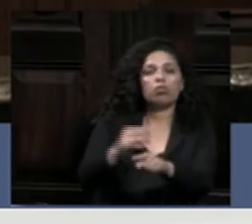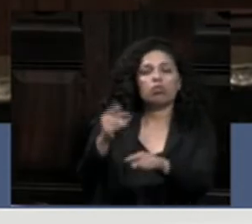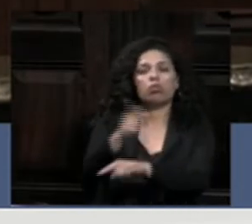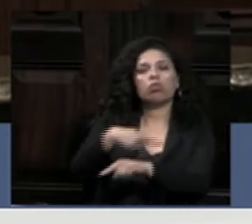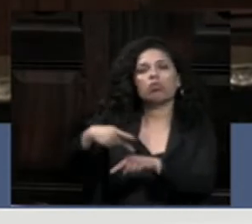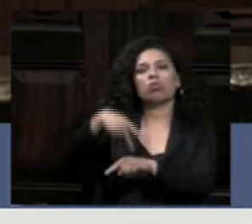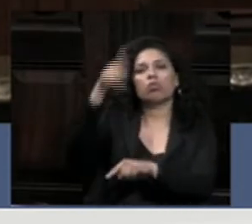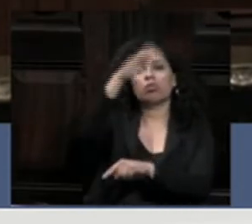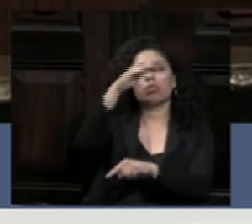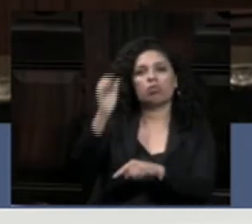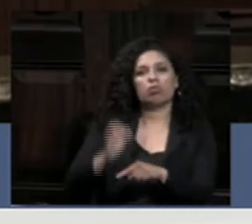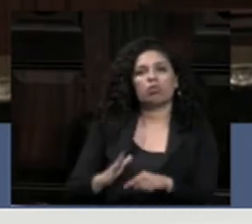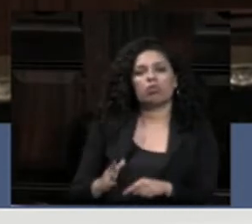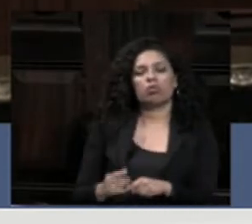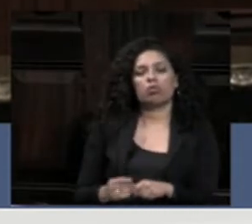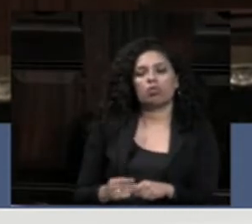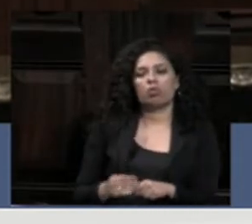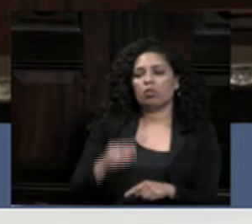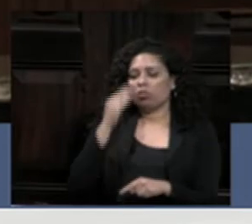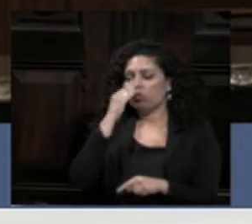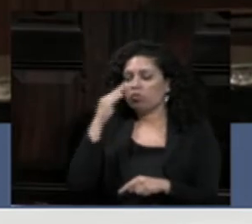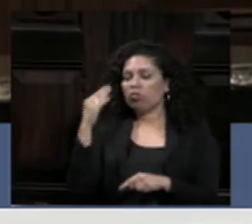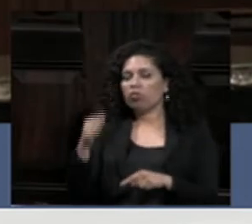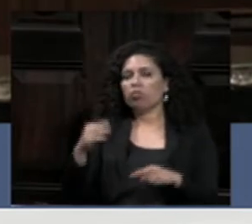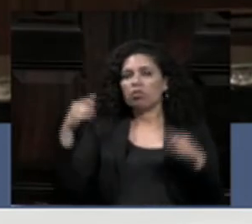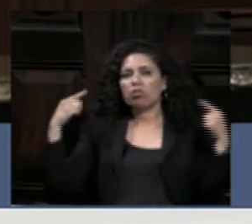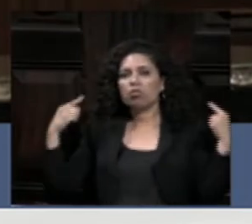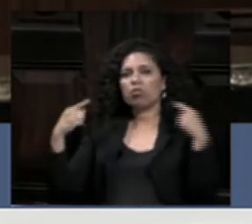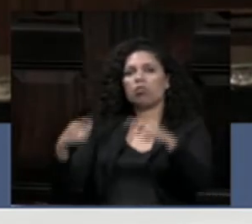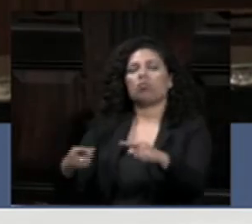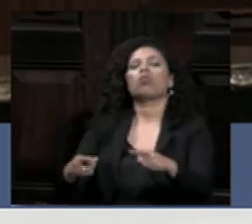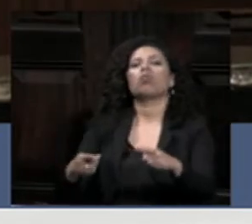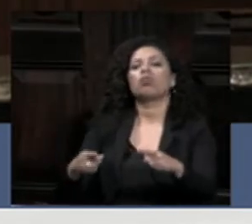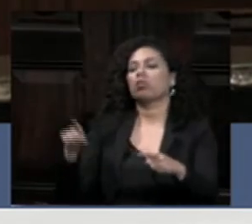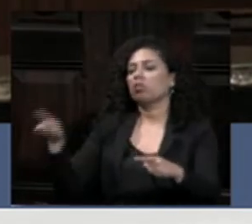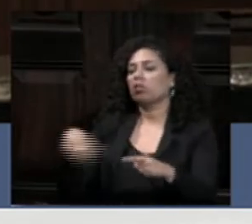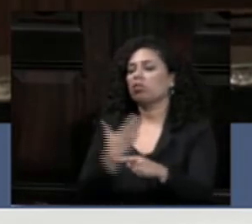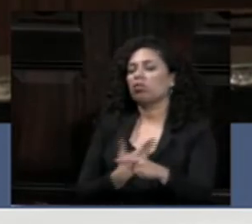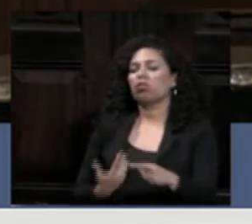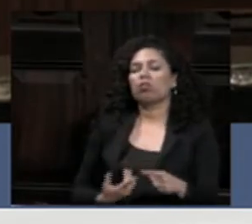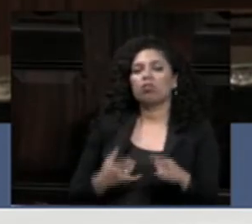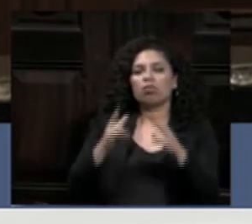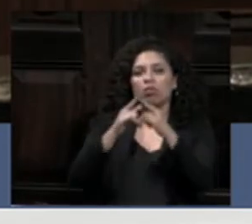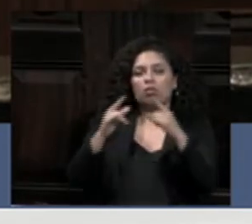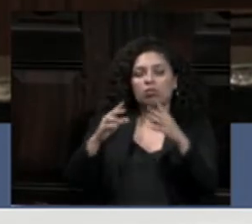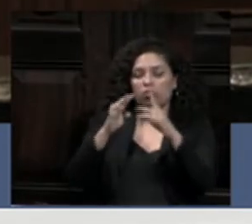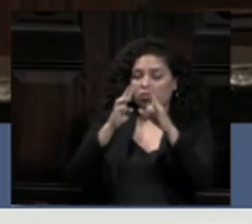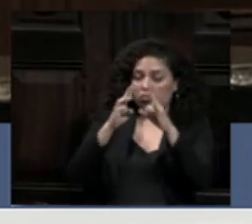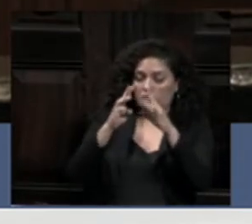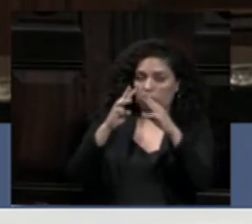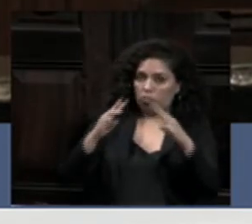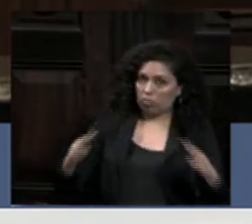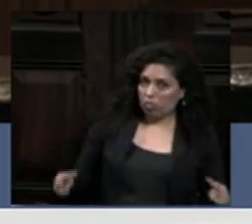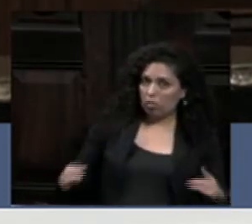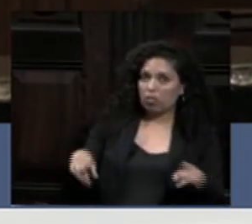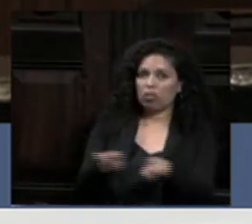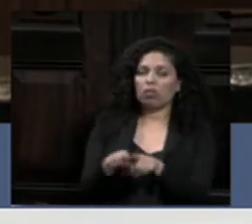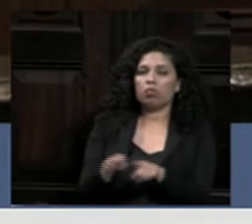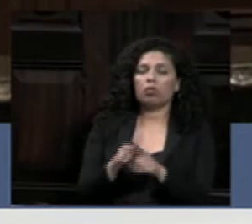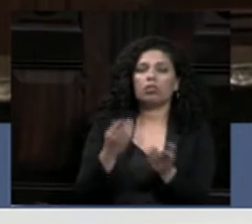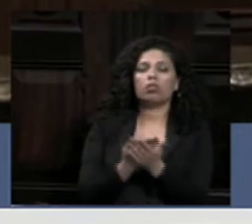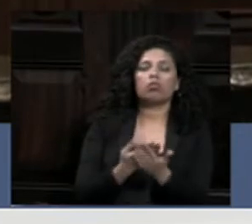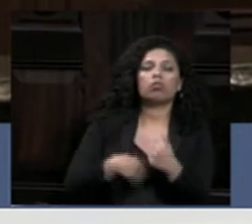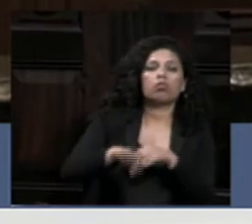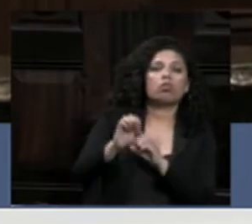com os museus nacionais, contra o descaso contra a educação brasileira,